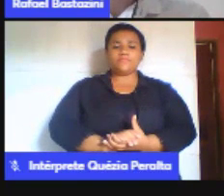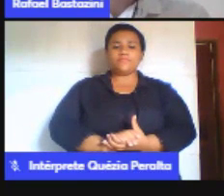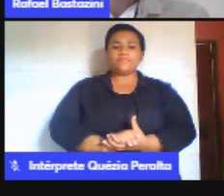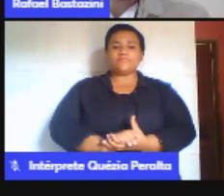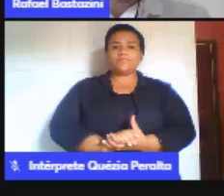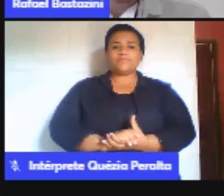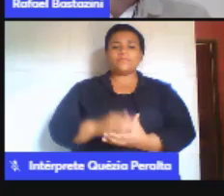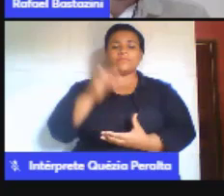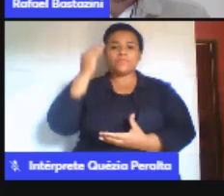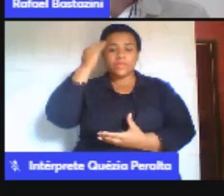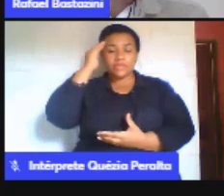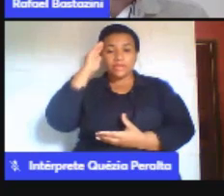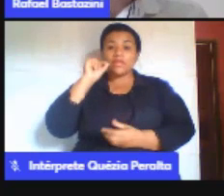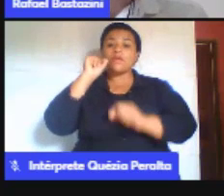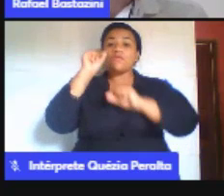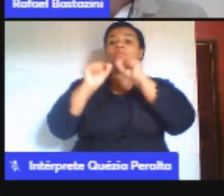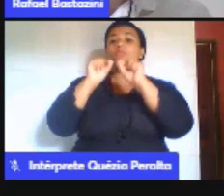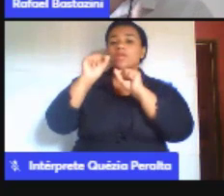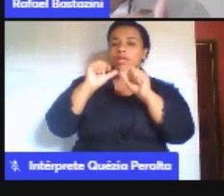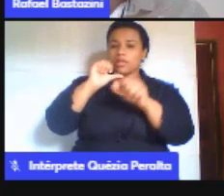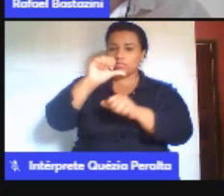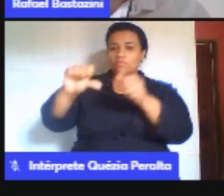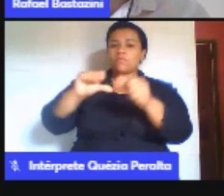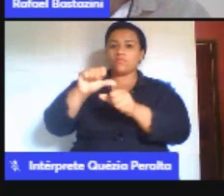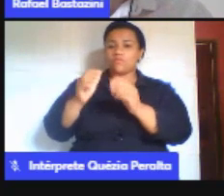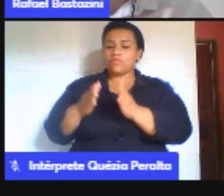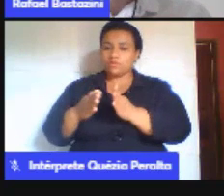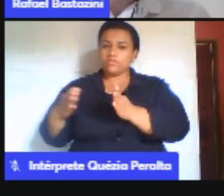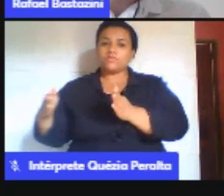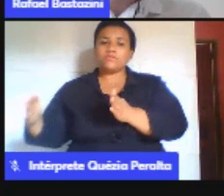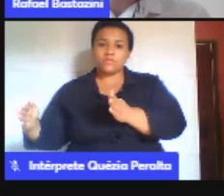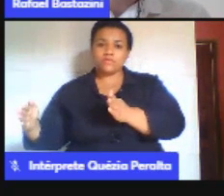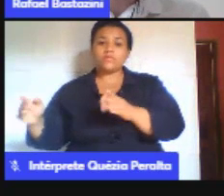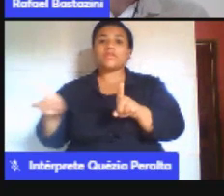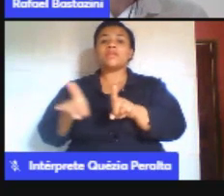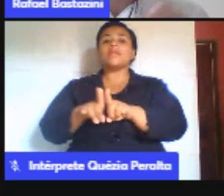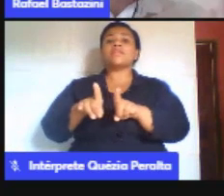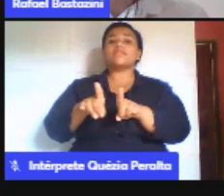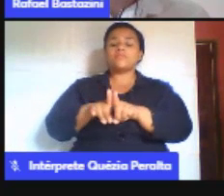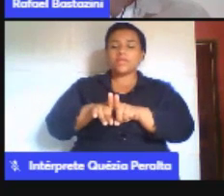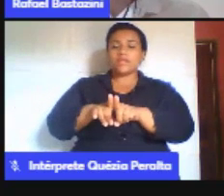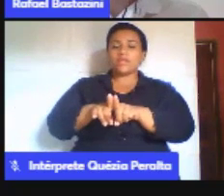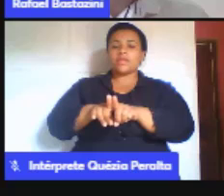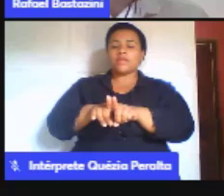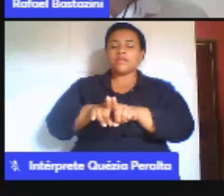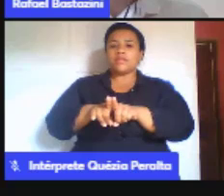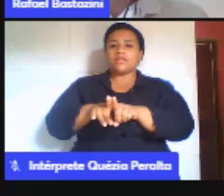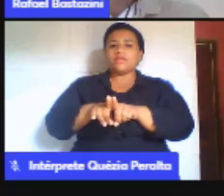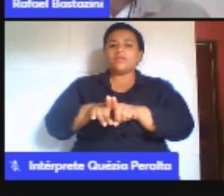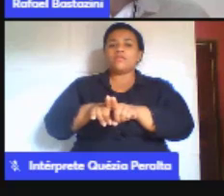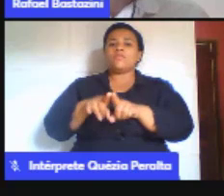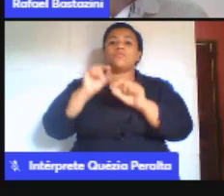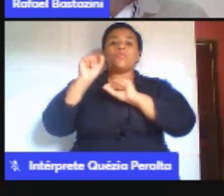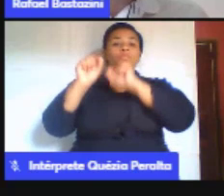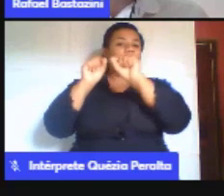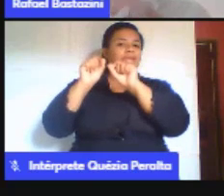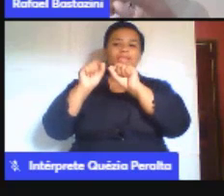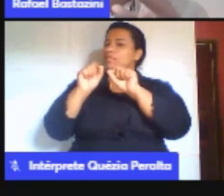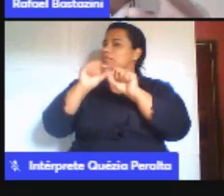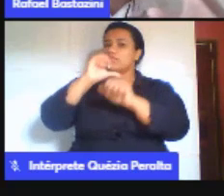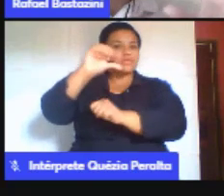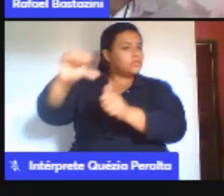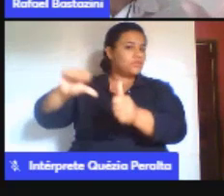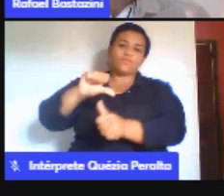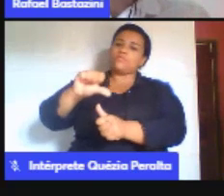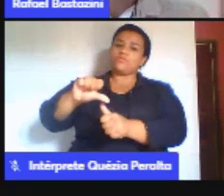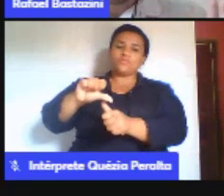que foi modificado naquele período, mas também aquilo que permaneceu inalterado até hoje.